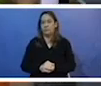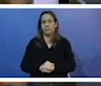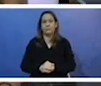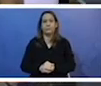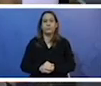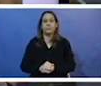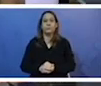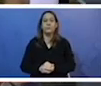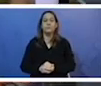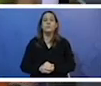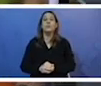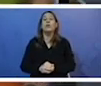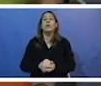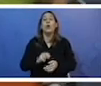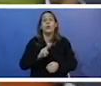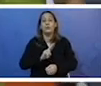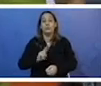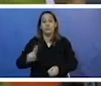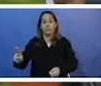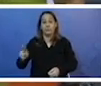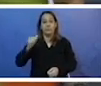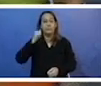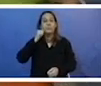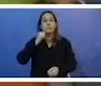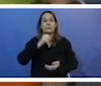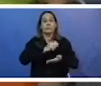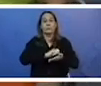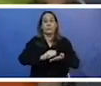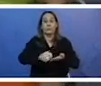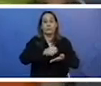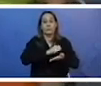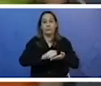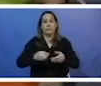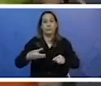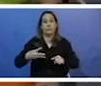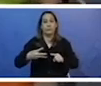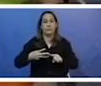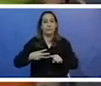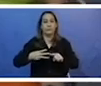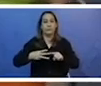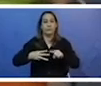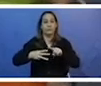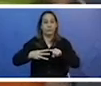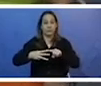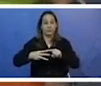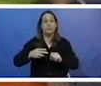E aqui são os colaboradores, ó, foi feito com 3 autores,